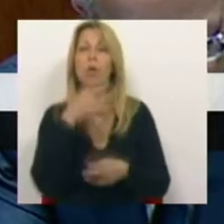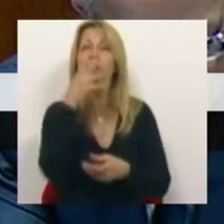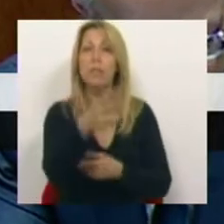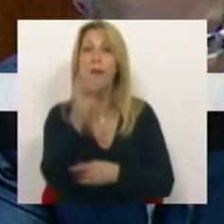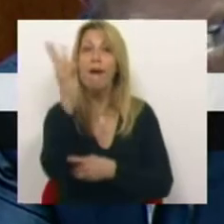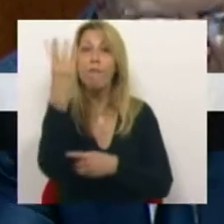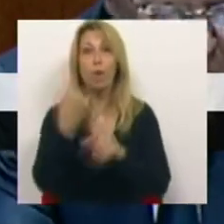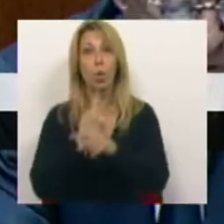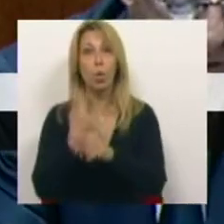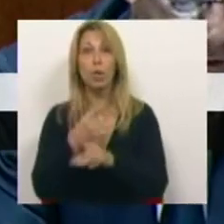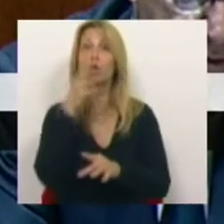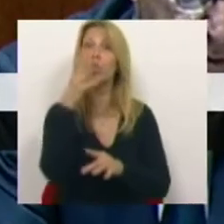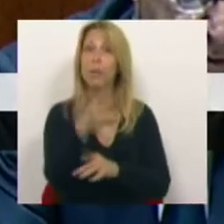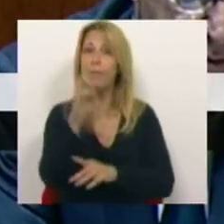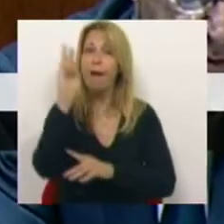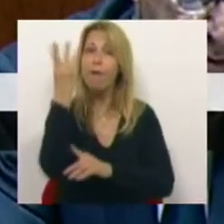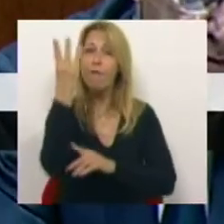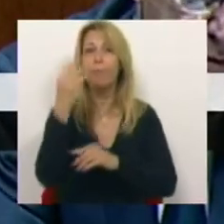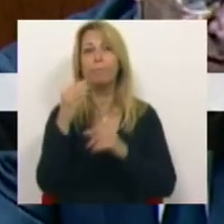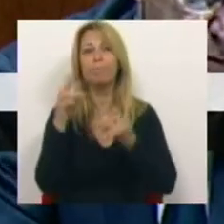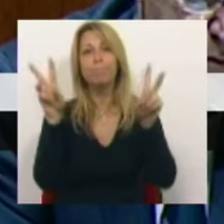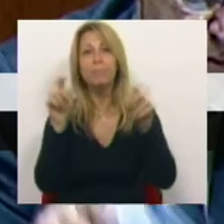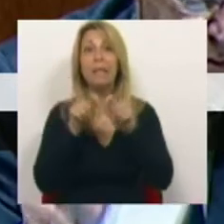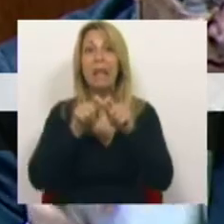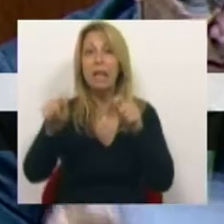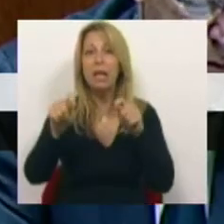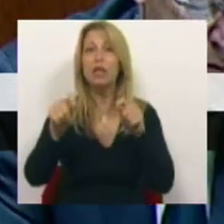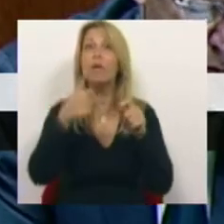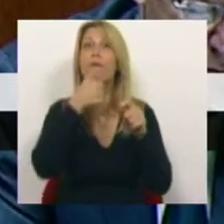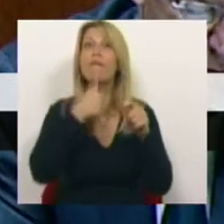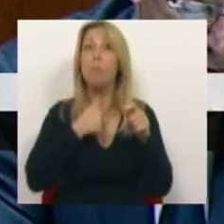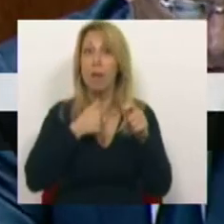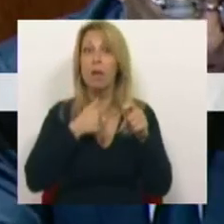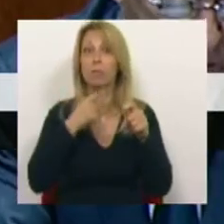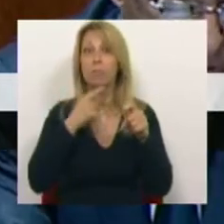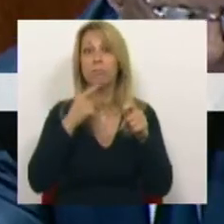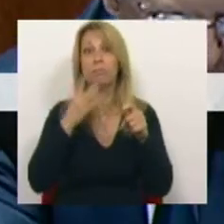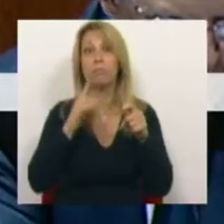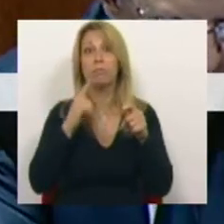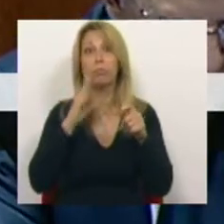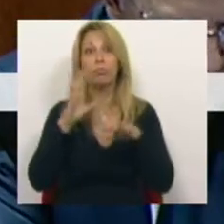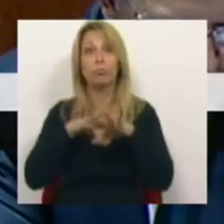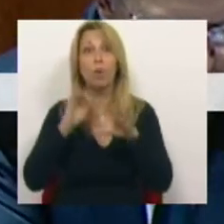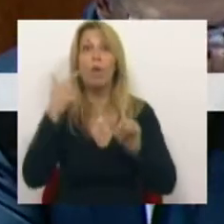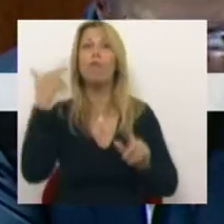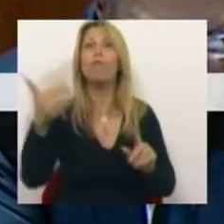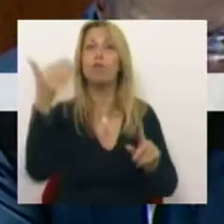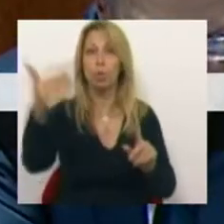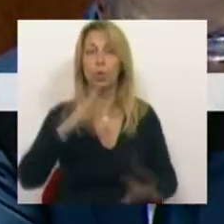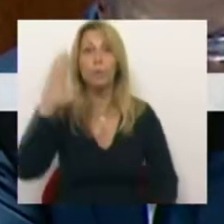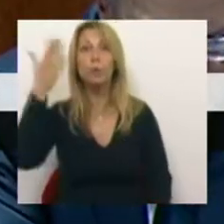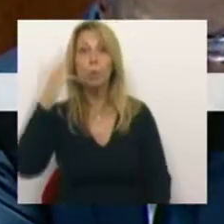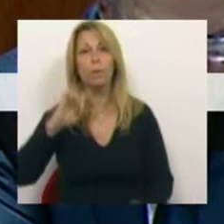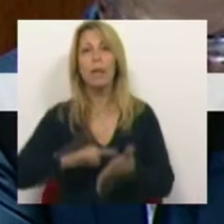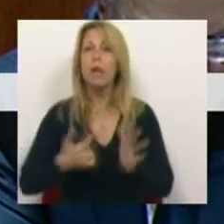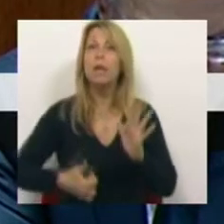eu diria que são três linhas vermelhas que definimos quanto ao futuro. Em primeiro lugar, é essencial